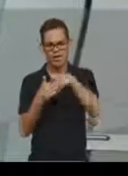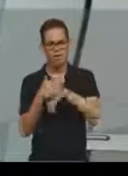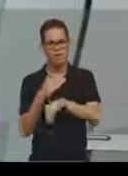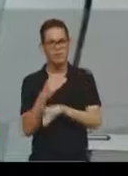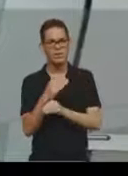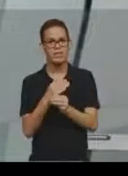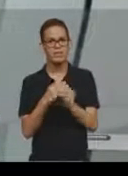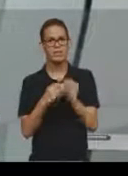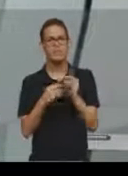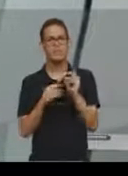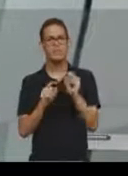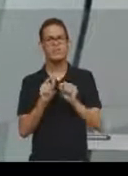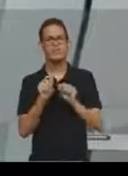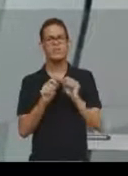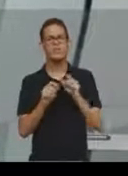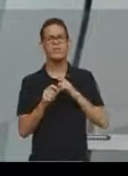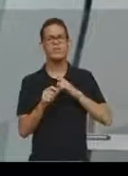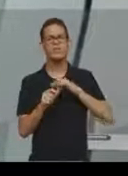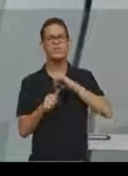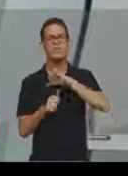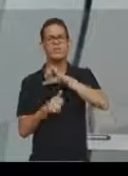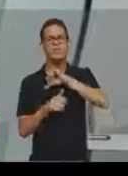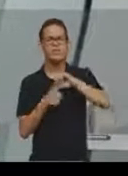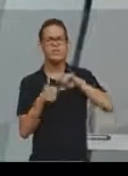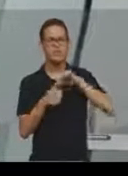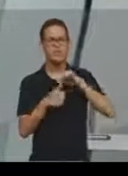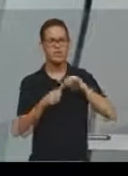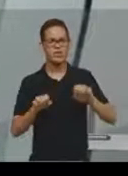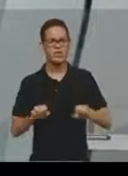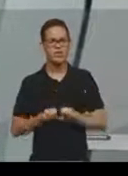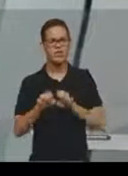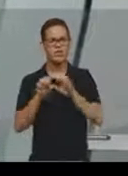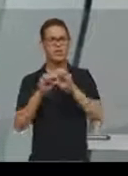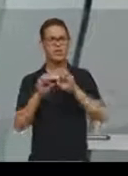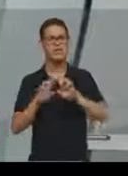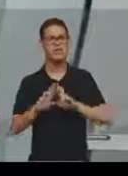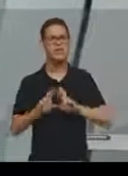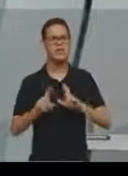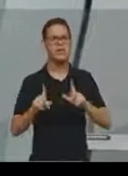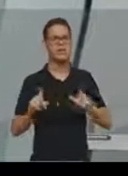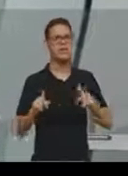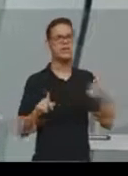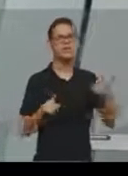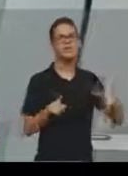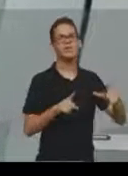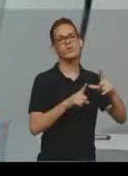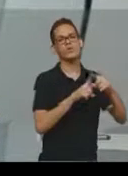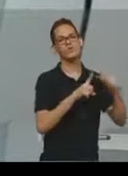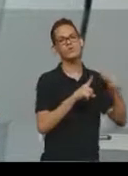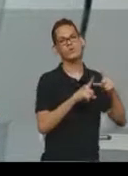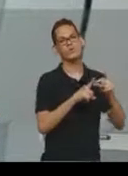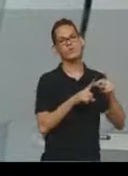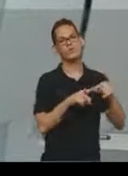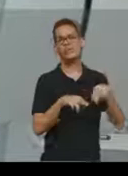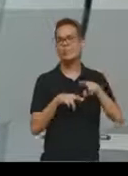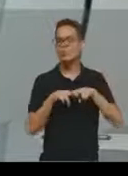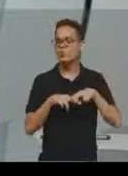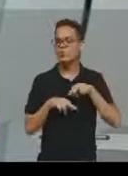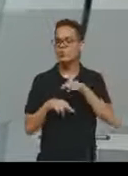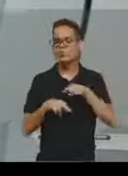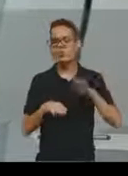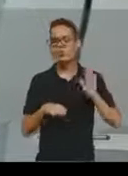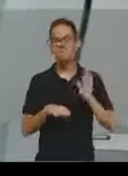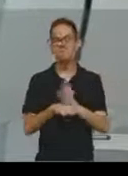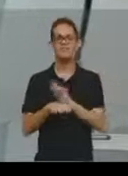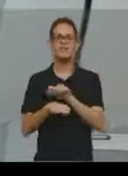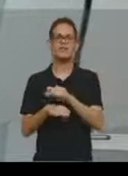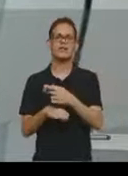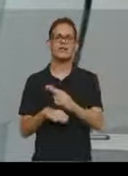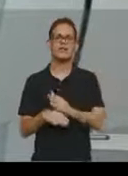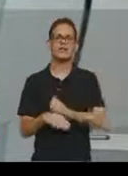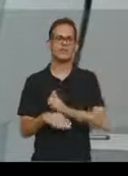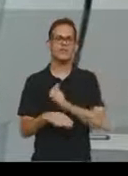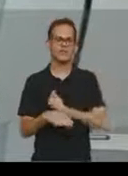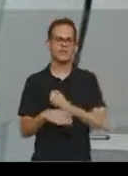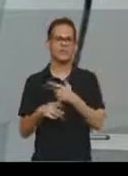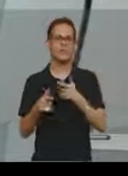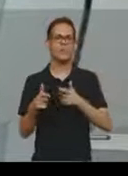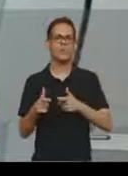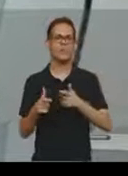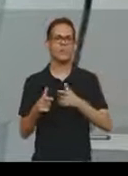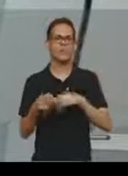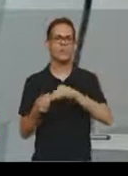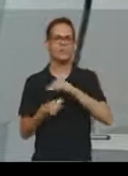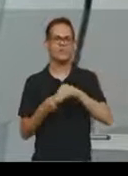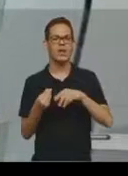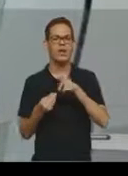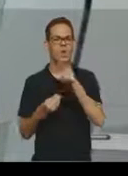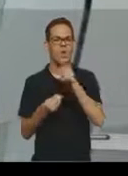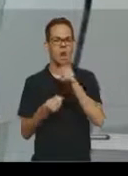de osmose. Então tudo isso vai contribuir para que elas vivam naquele ambiente. Em relação aí que você falou do ciclo